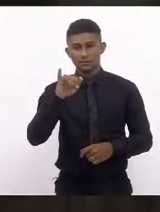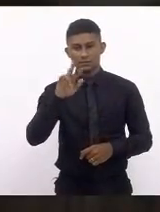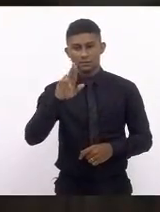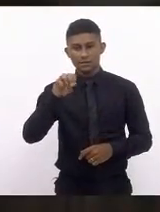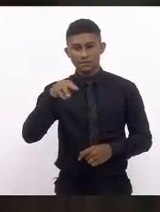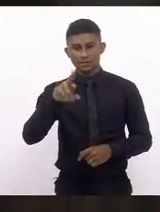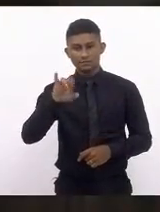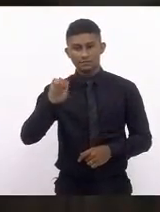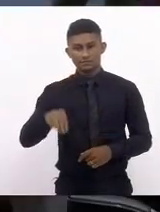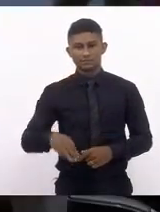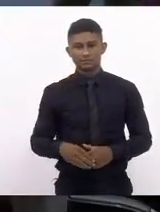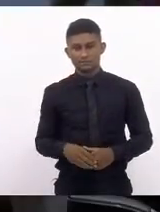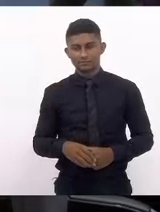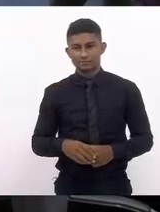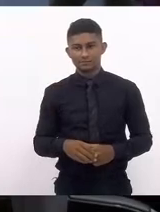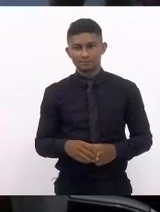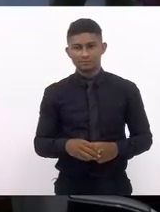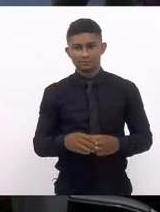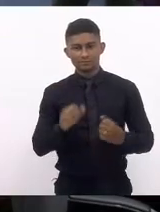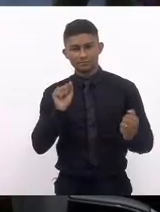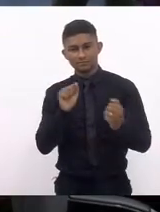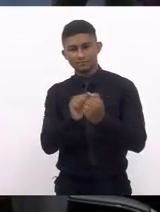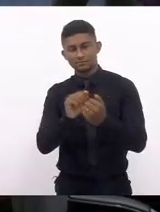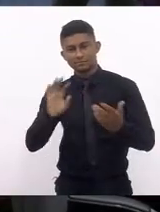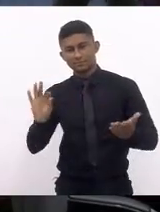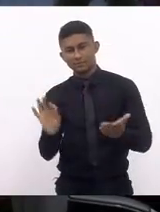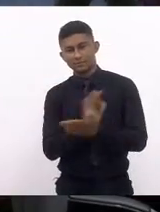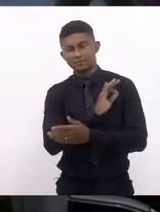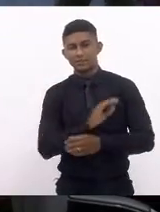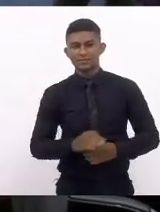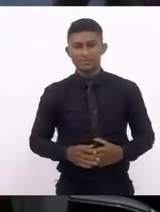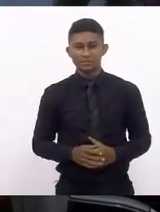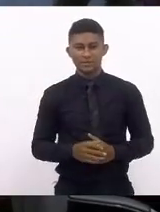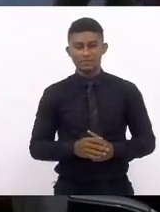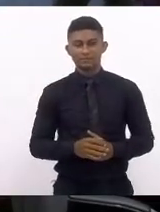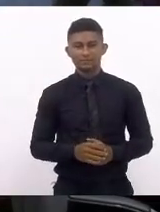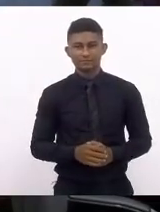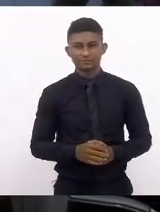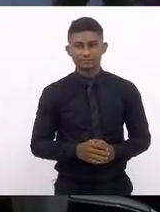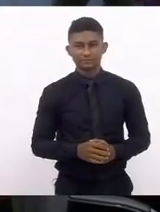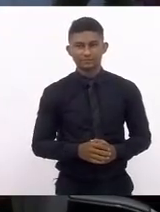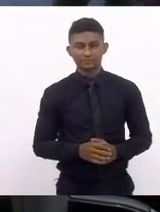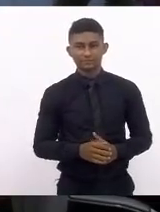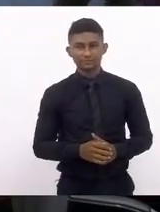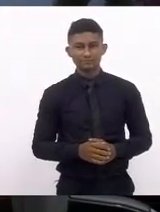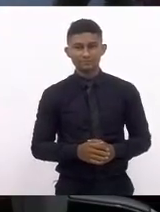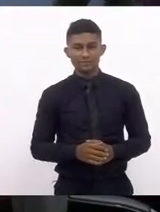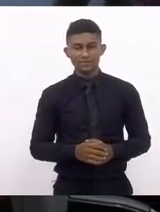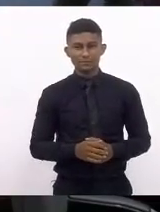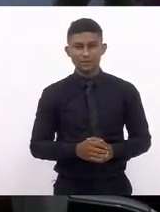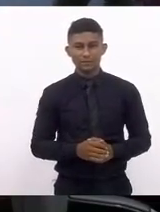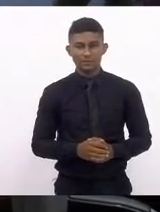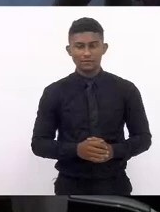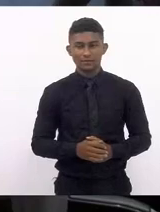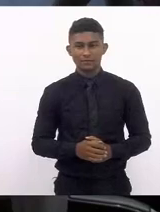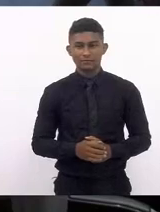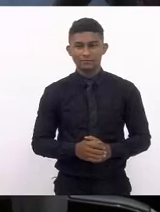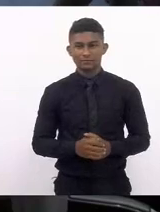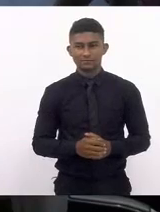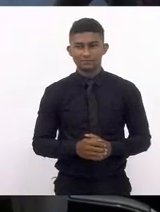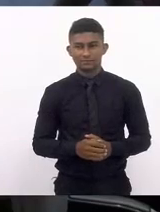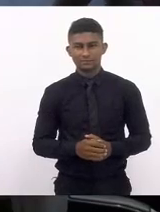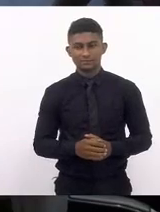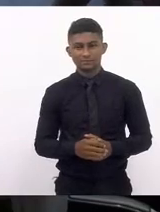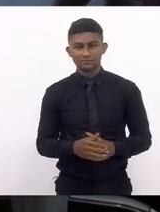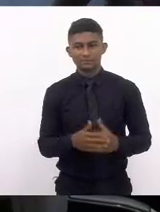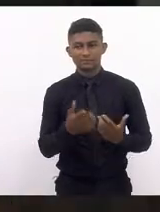aquariana coautoria no 52 anterior Eurico Júnior e pela comissão